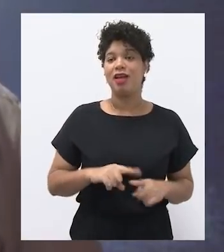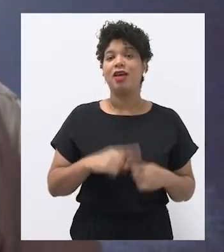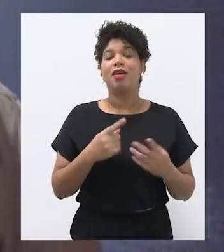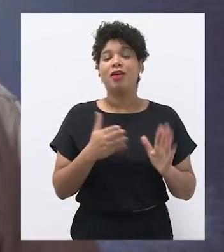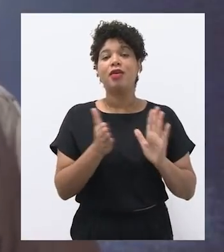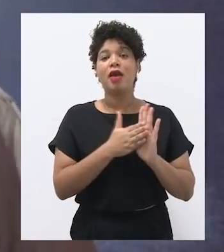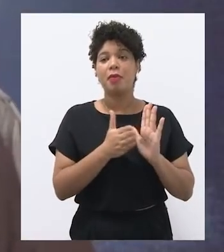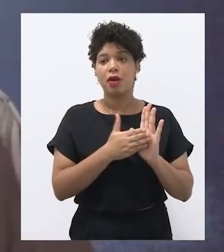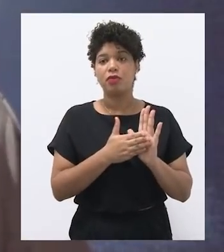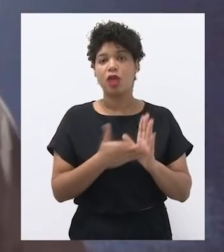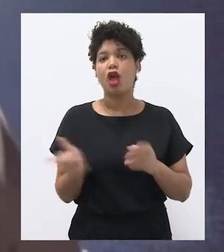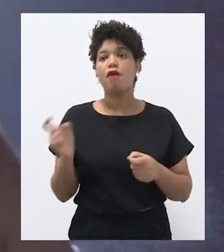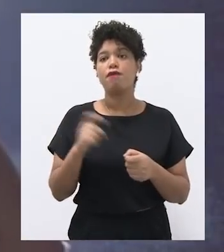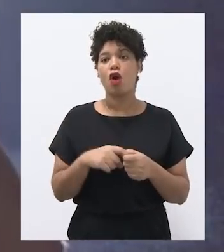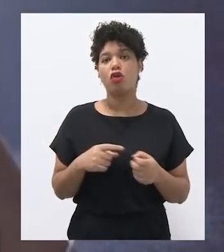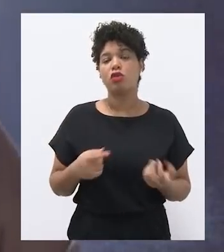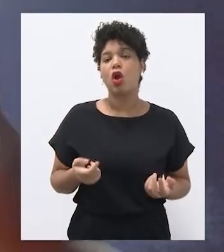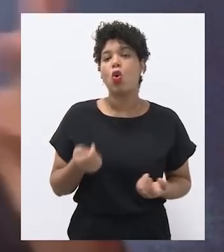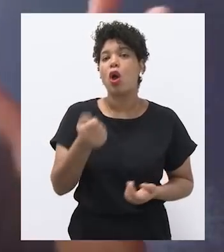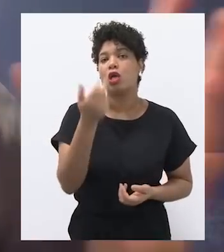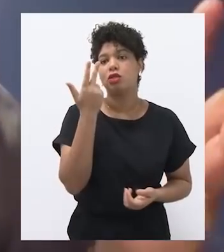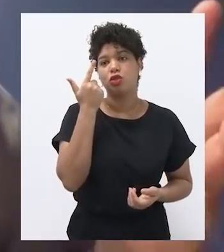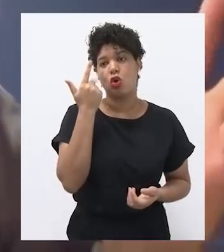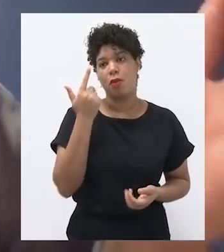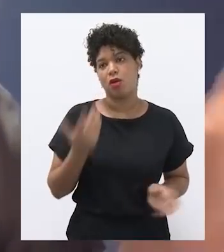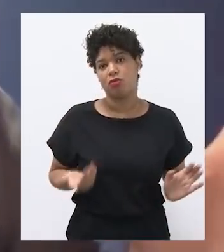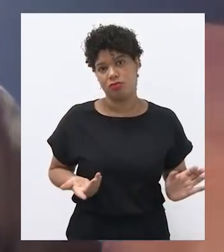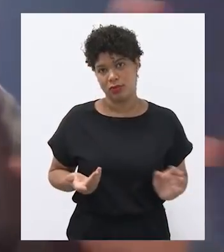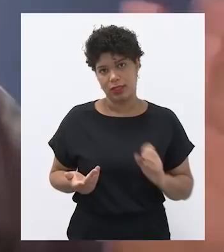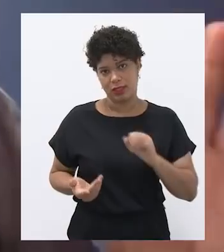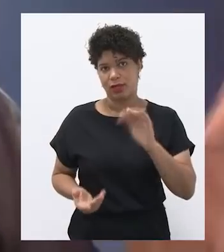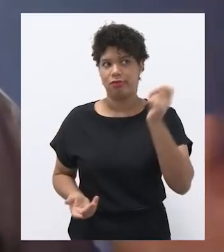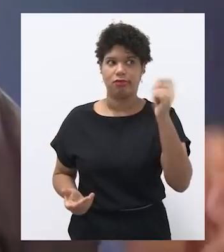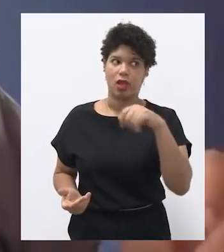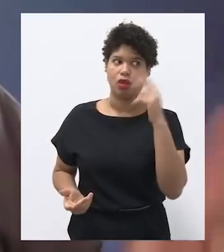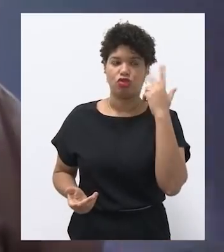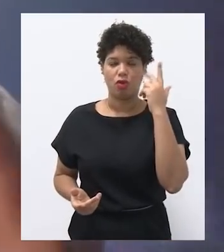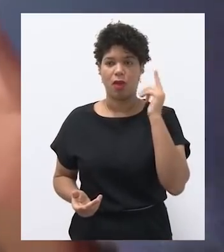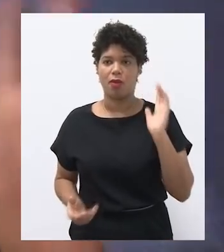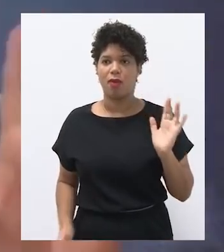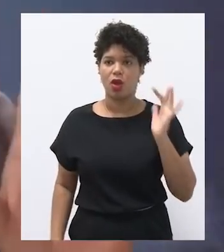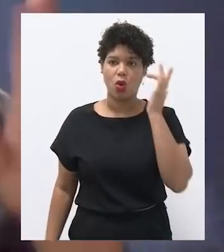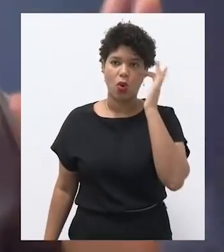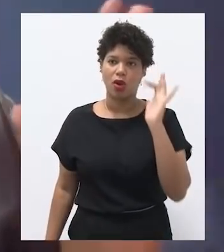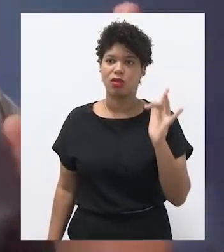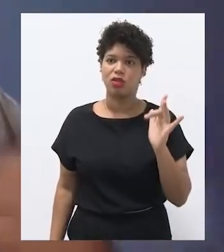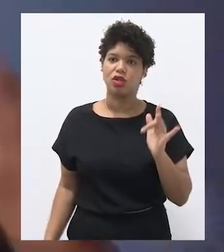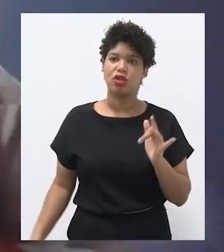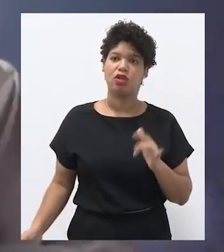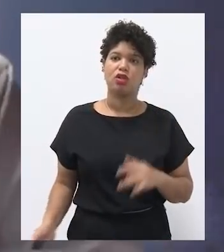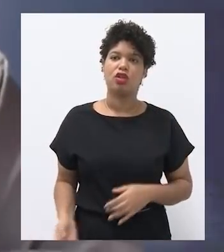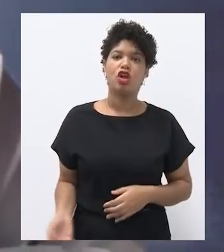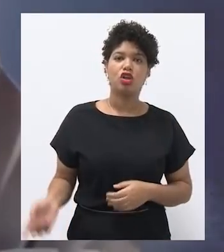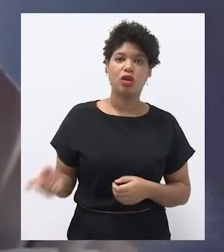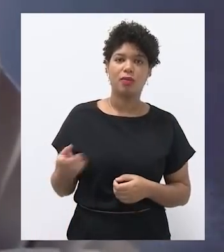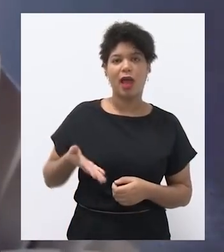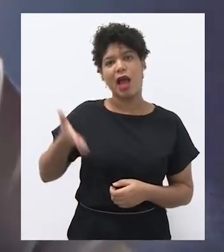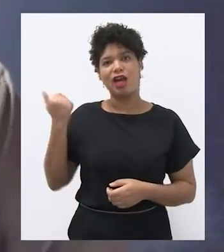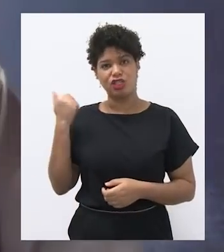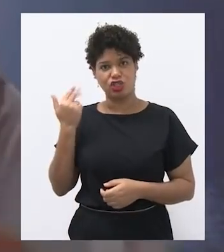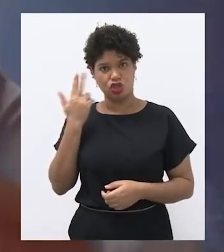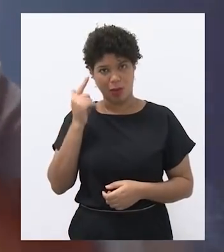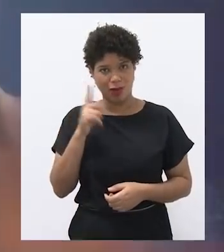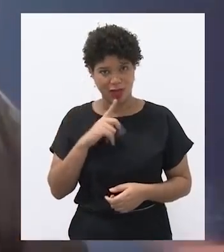volta aí a uma relativa normalidade, se é que algum dia foi normal. Esse é sempre o meu ponto. A gente só volta para o novo normal se um dia já teve o primeiro